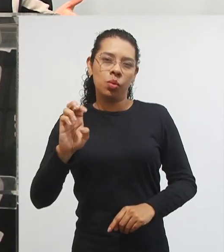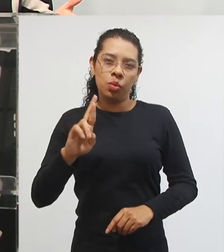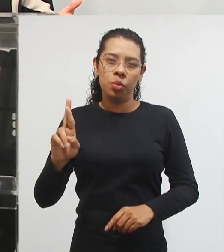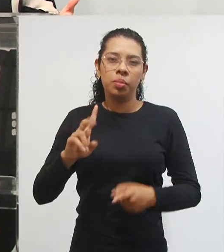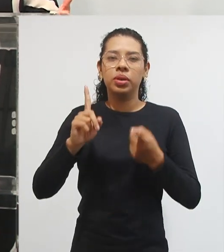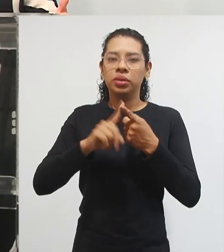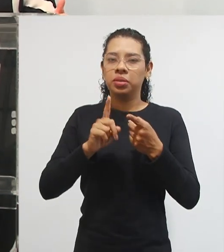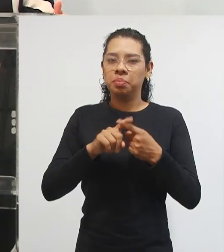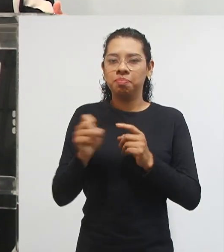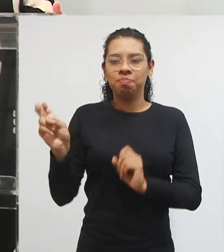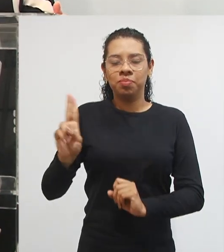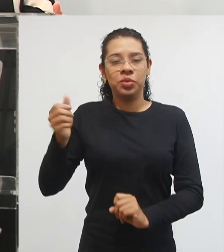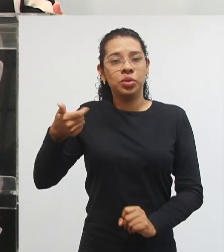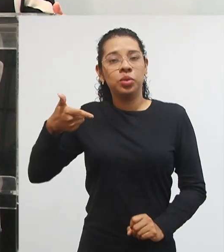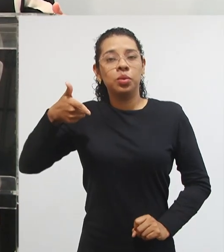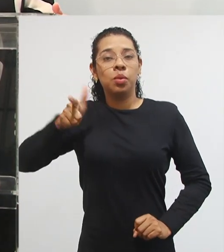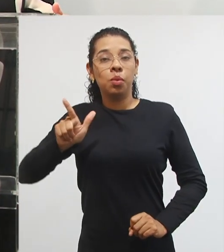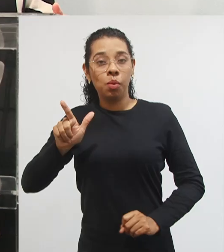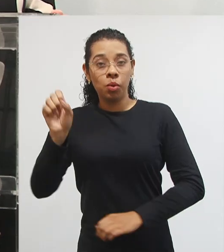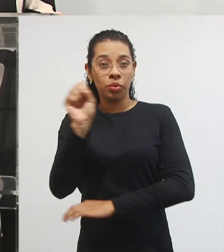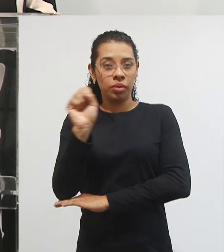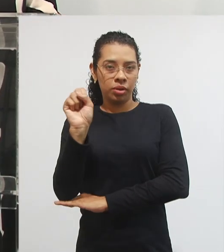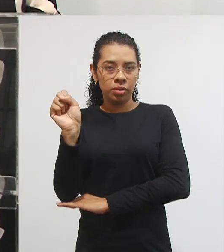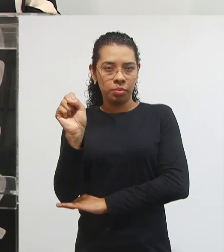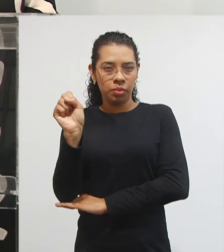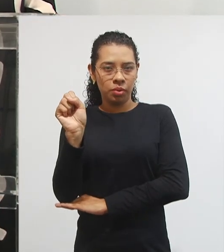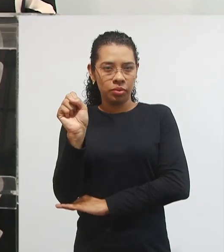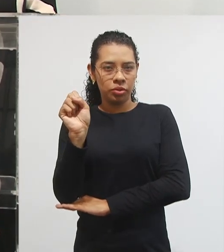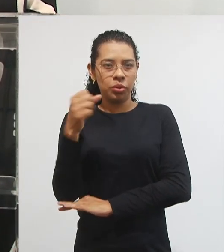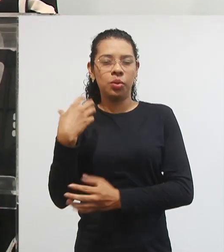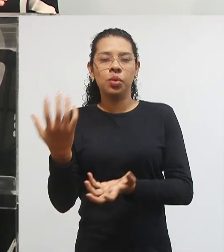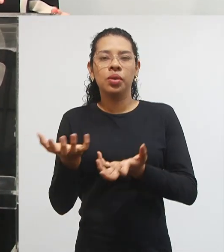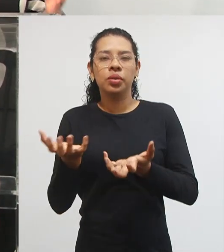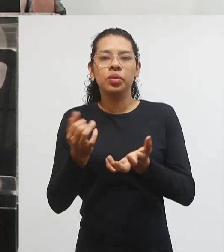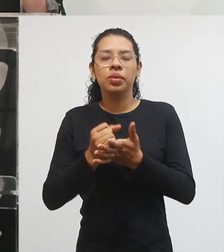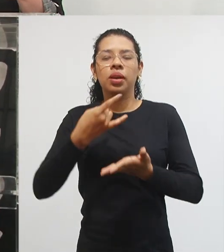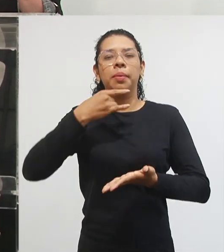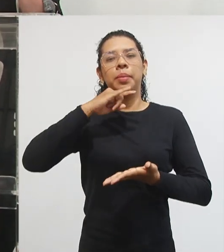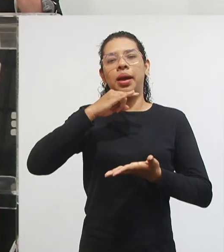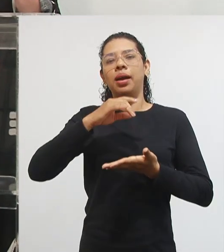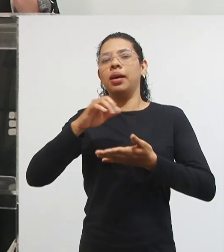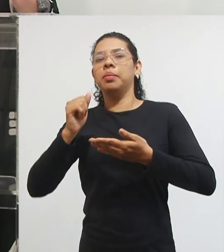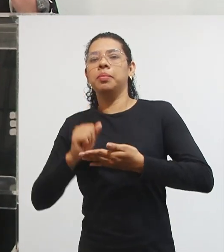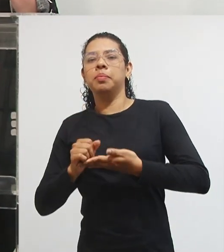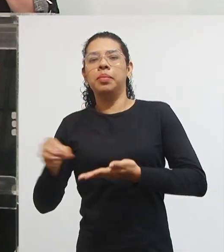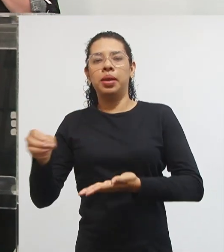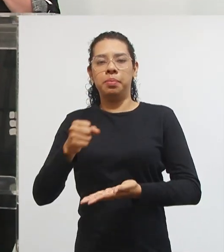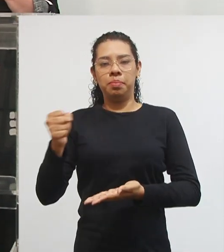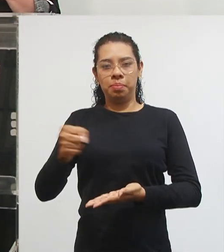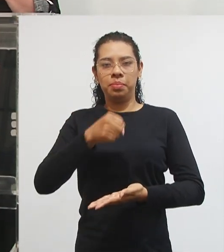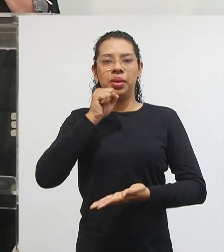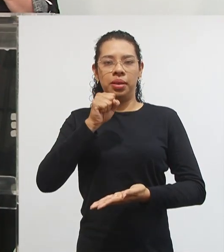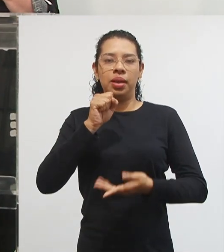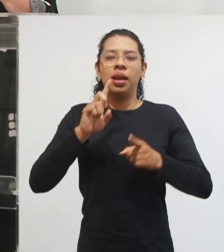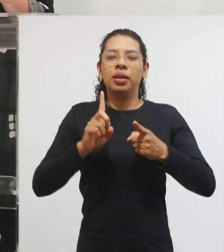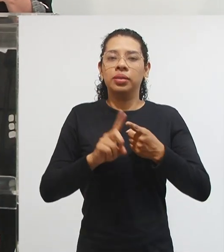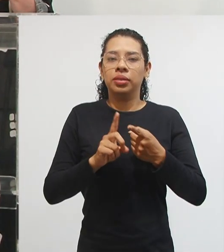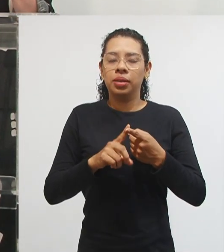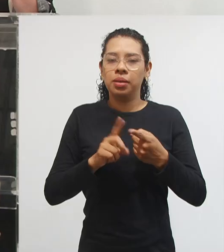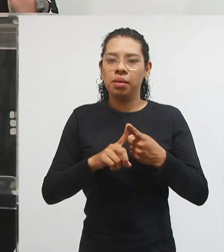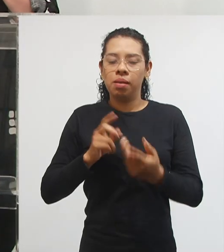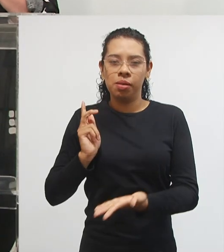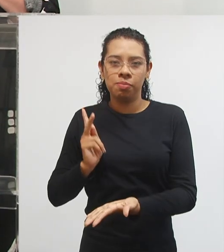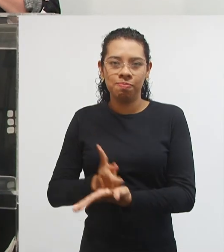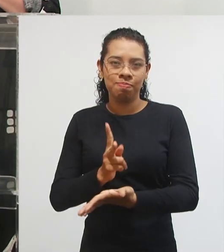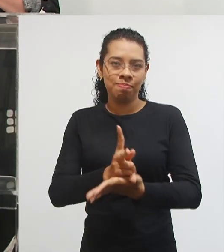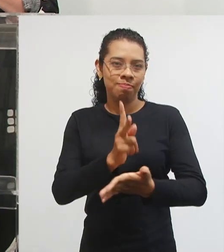para beber. Então, isso já se alterou. Na época que não se usava cinto, para passar a usar cinto, foram feitas campanhas